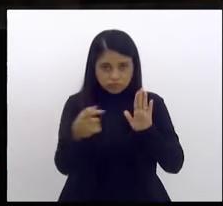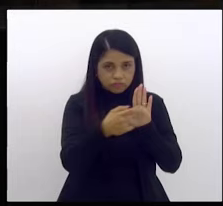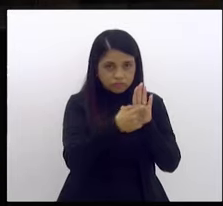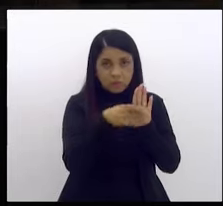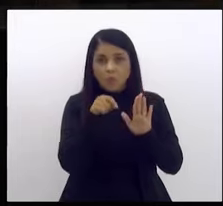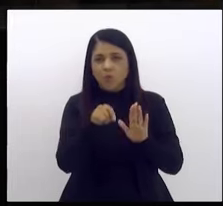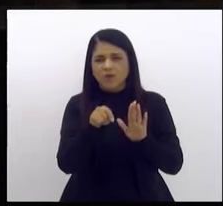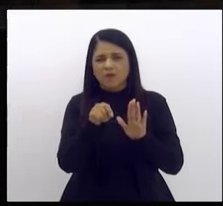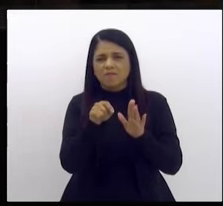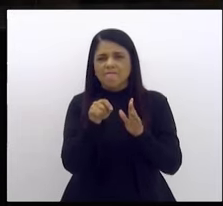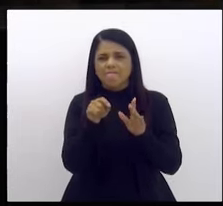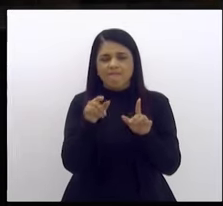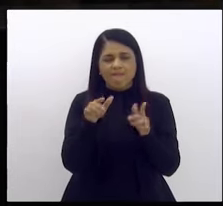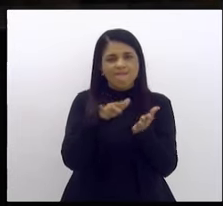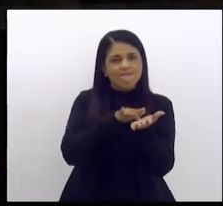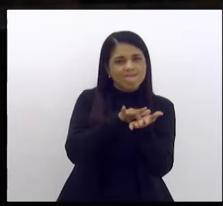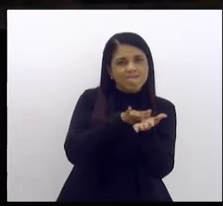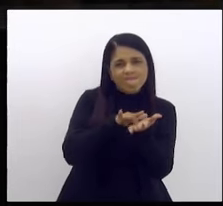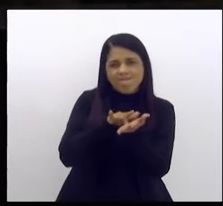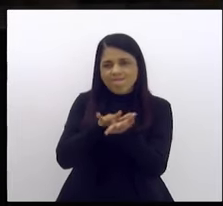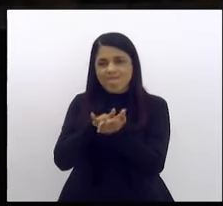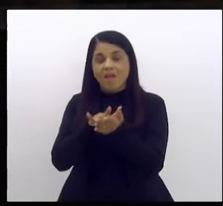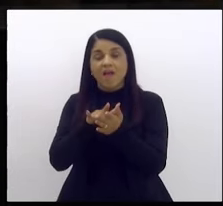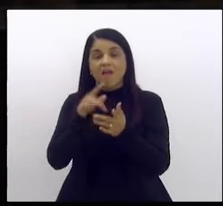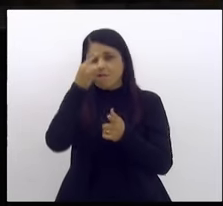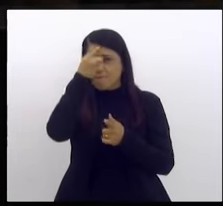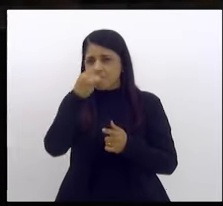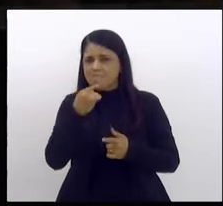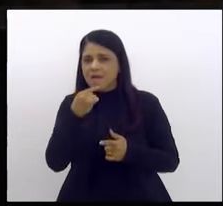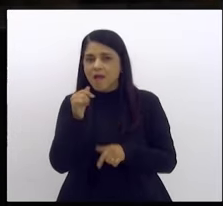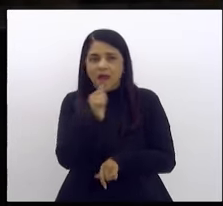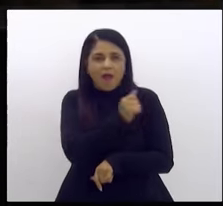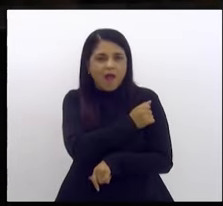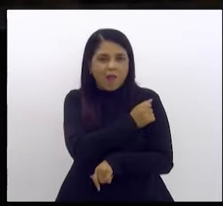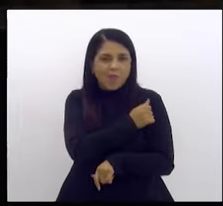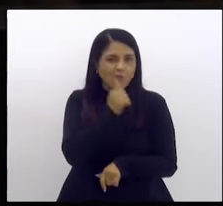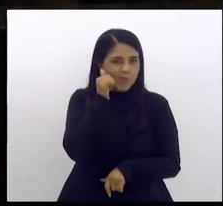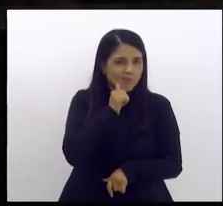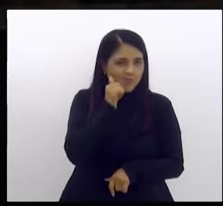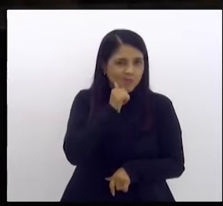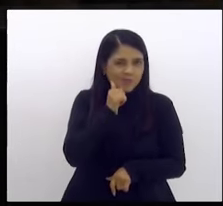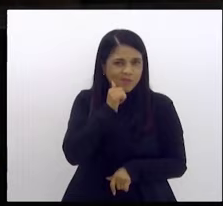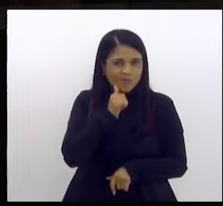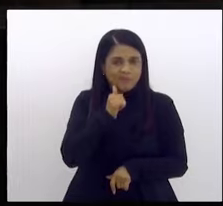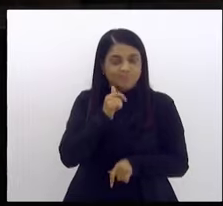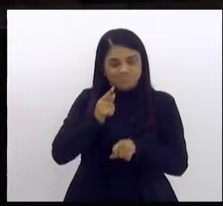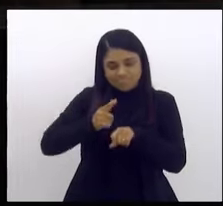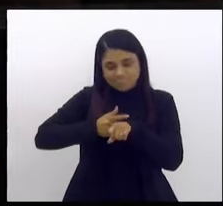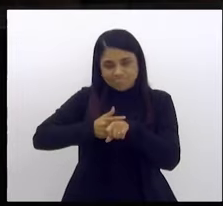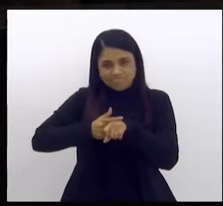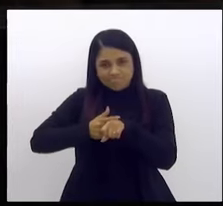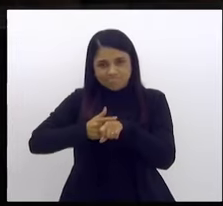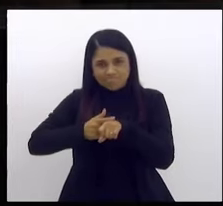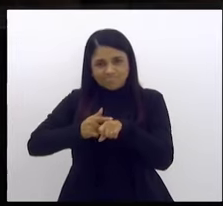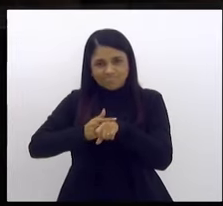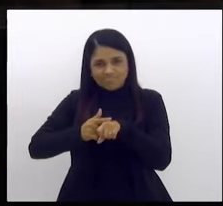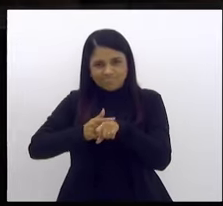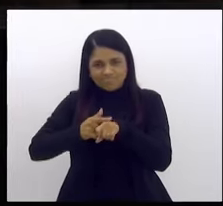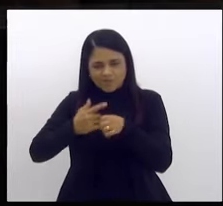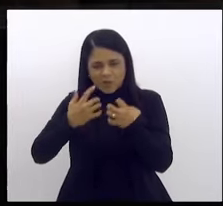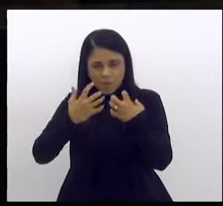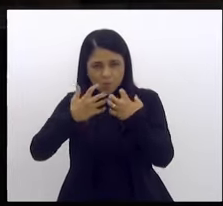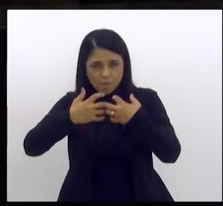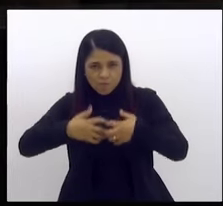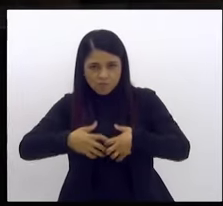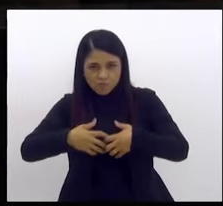manipular imagens de alunas, colegas de sala, despindo essas jovens, fazendo com que essas